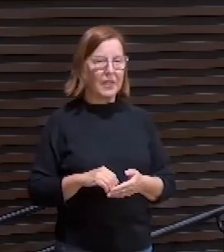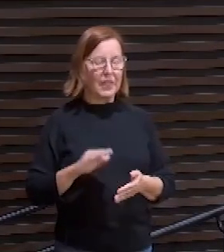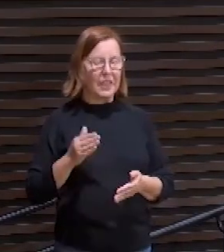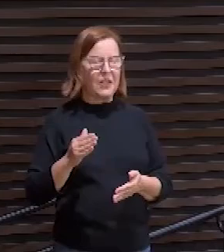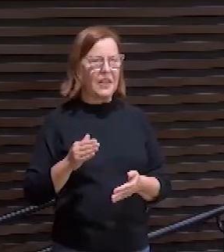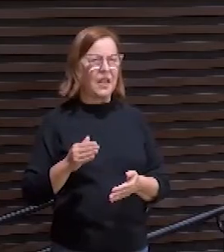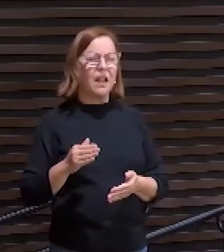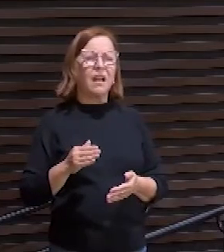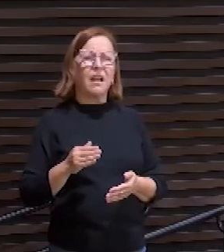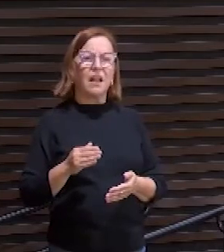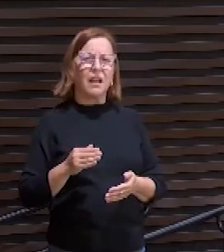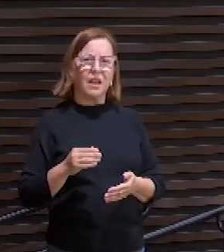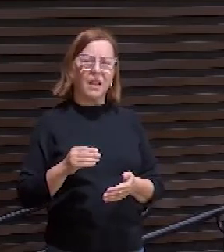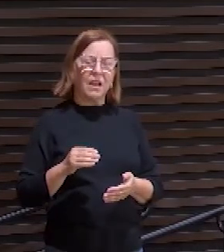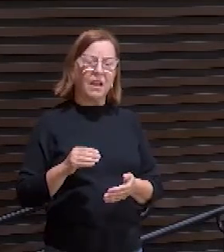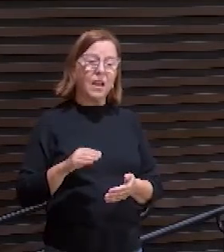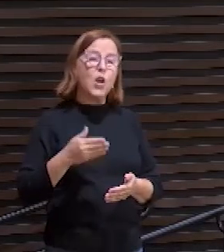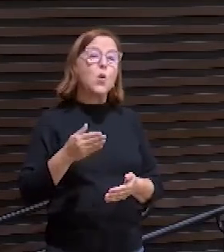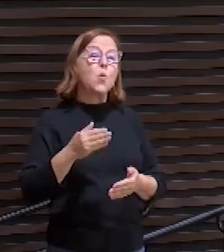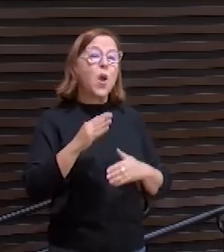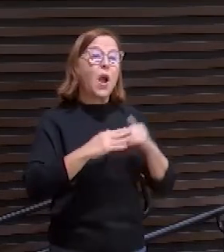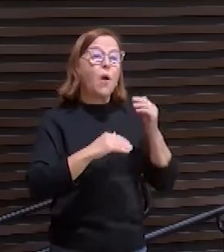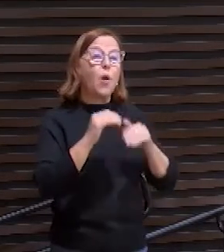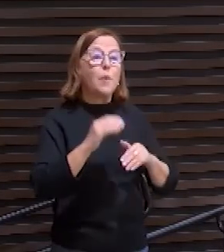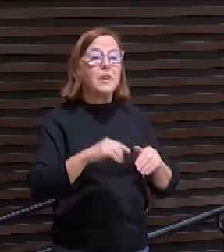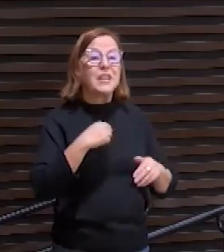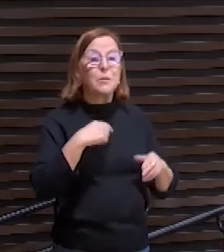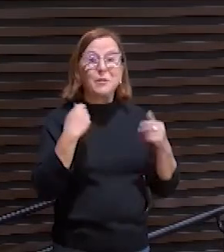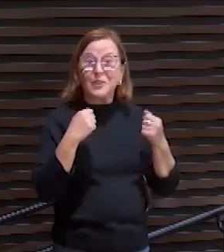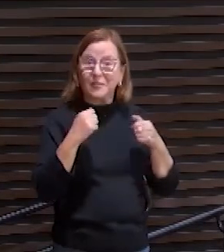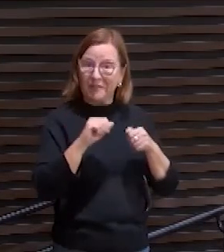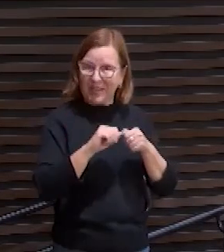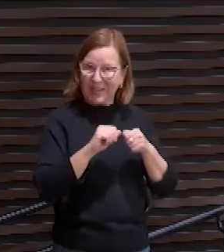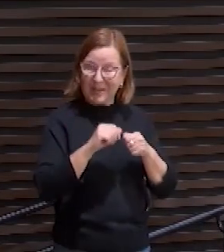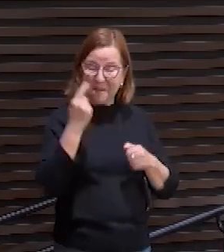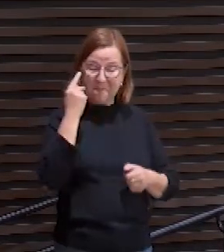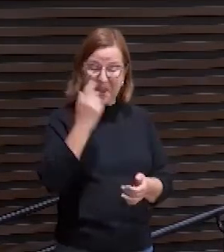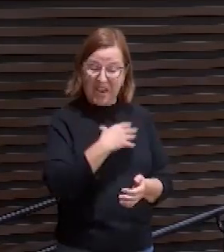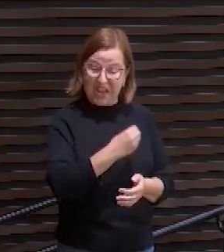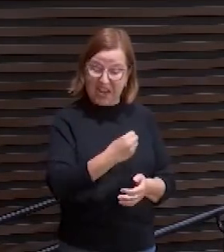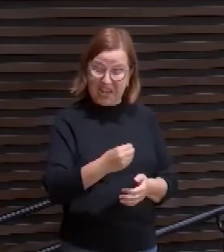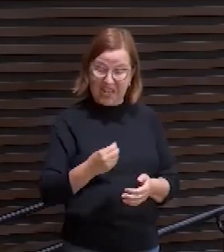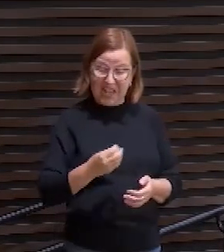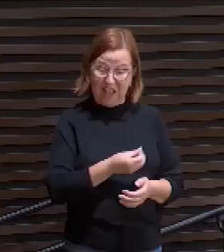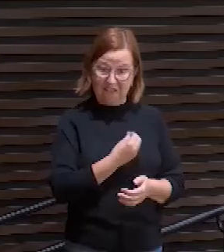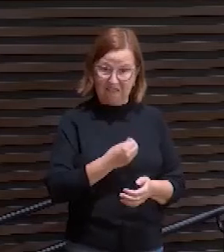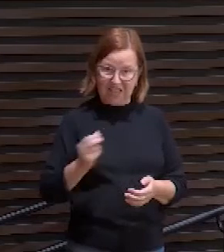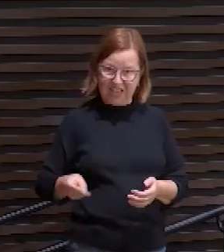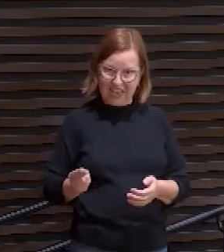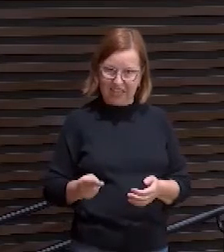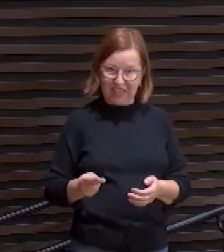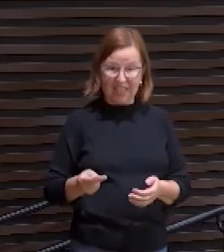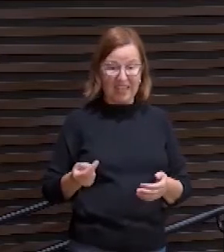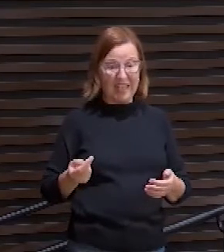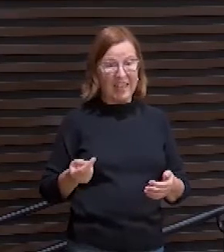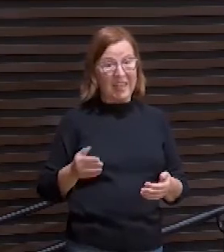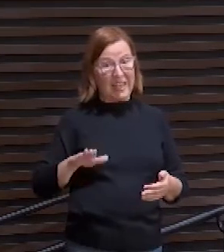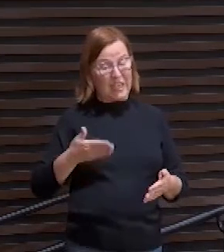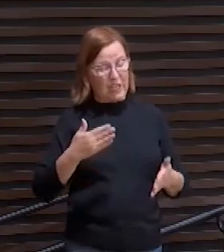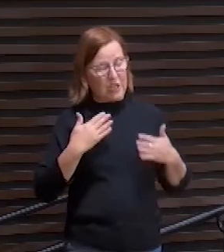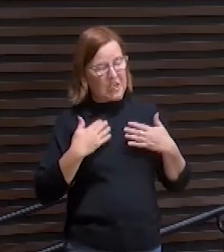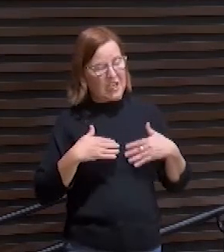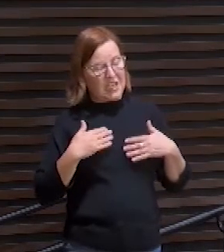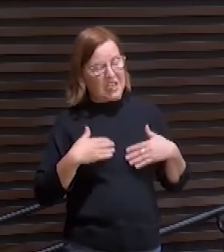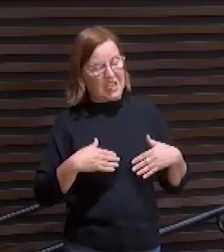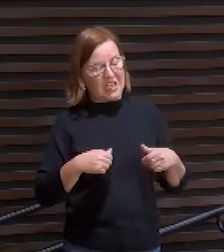consiga herdar a vida eterna e ficar agora descansado e seguro? Era isso, ele